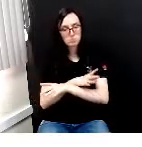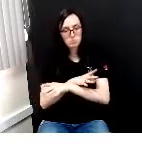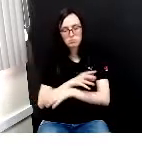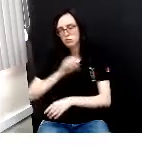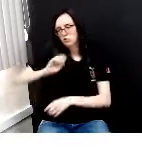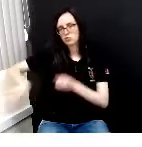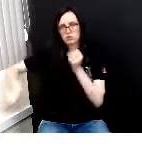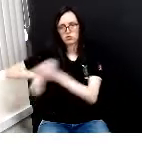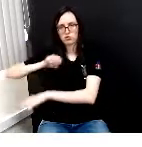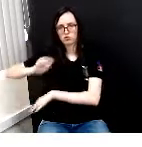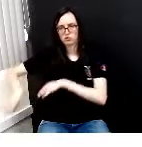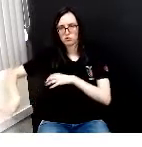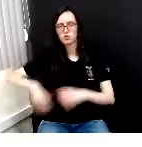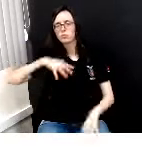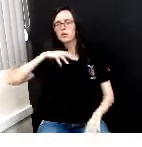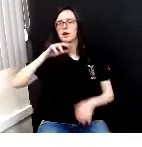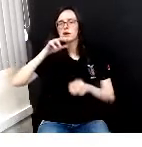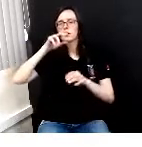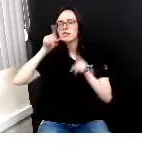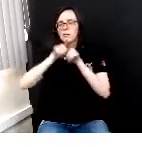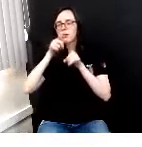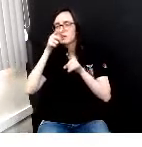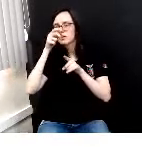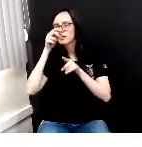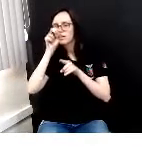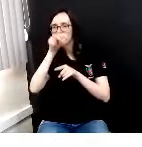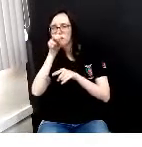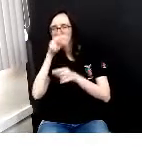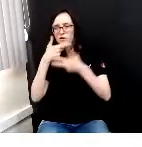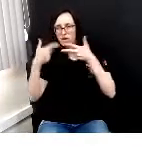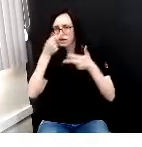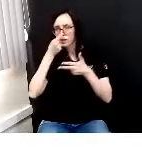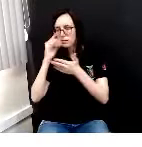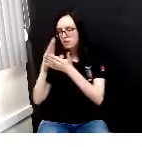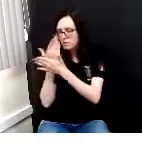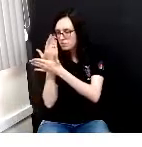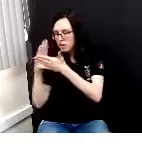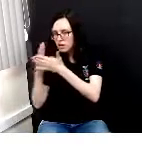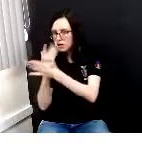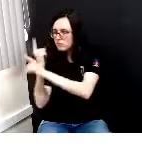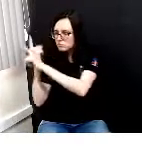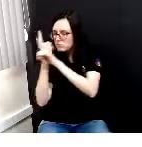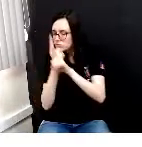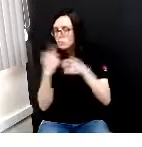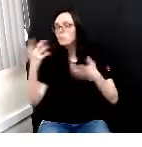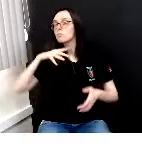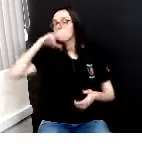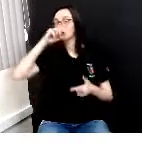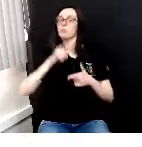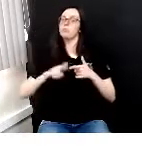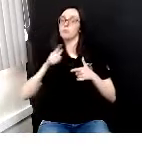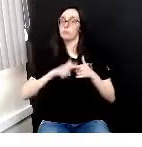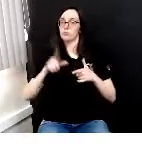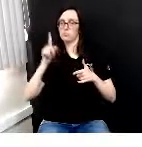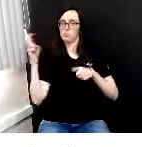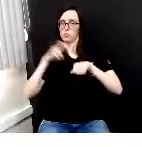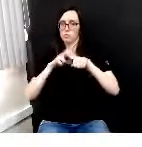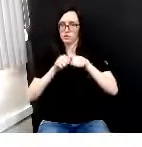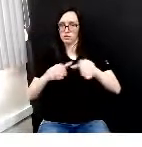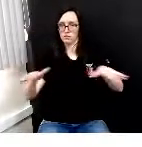outros vírus respiratórios, influenza, que é a gripe, e a infecção respiratória por